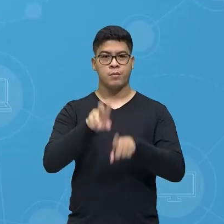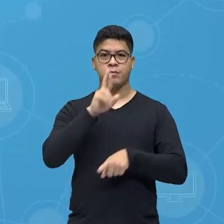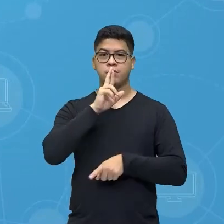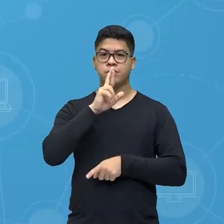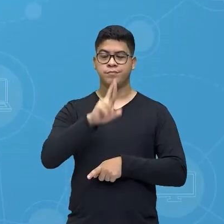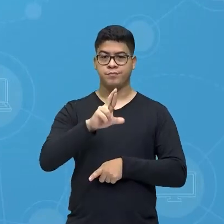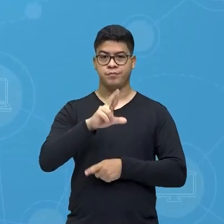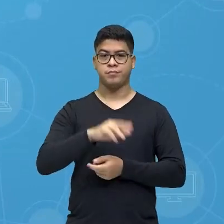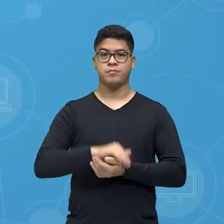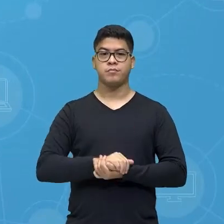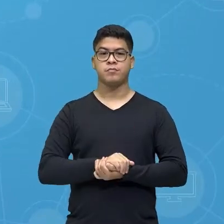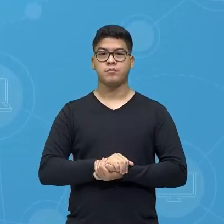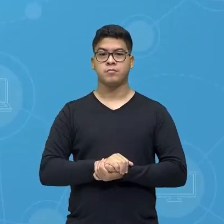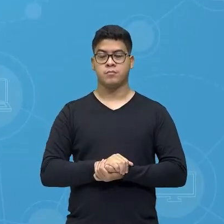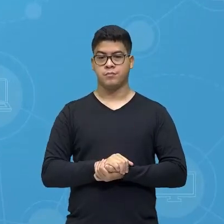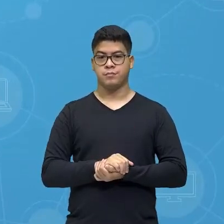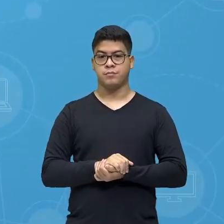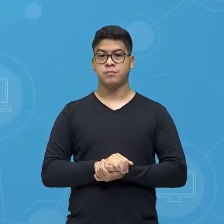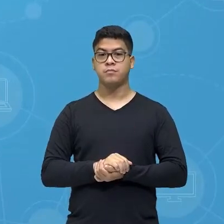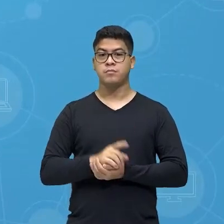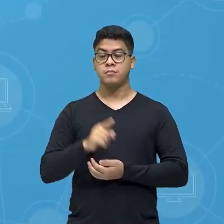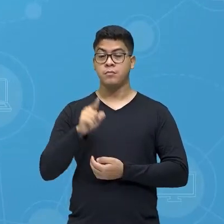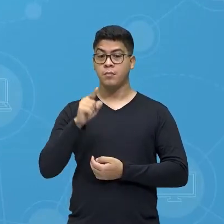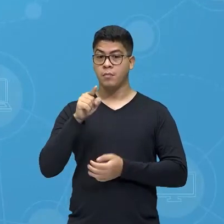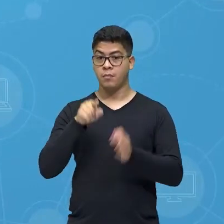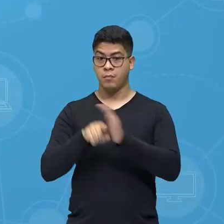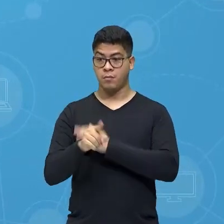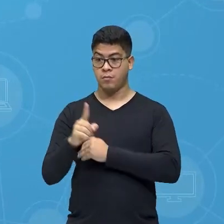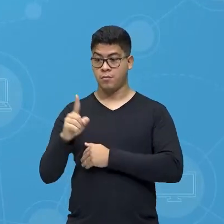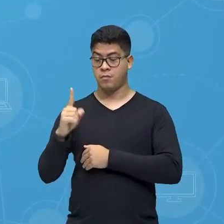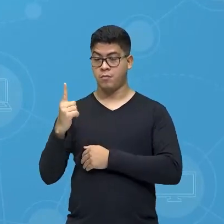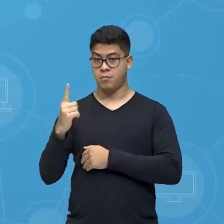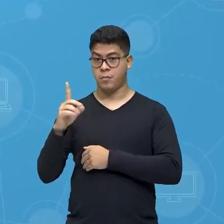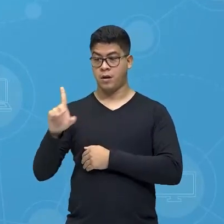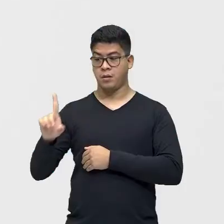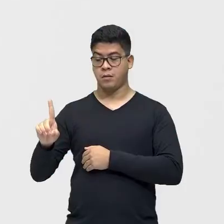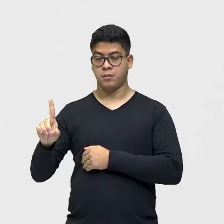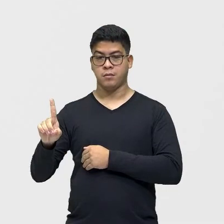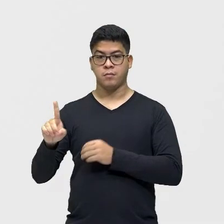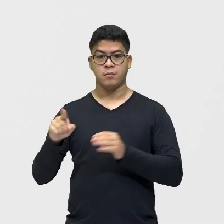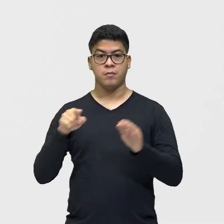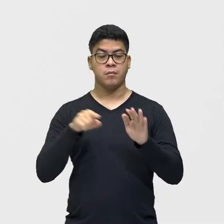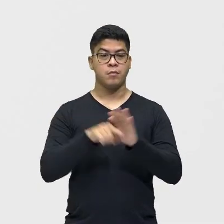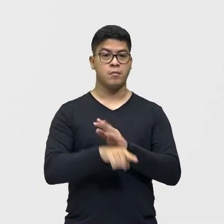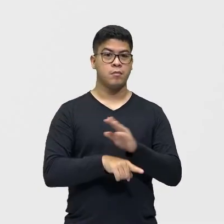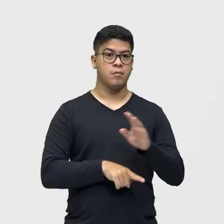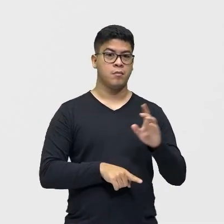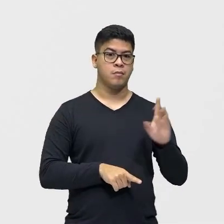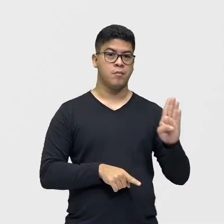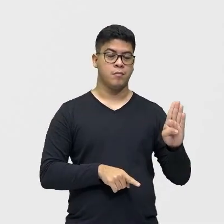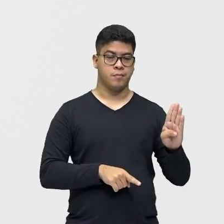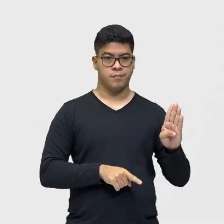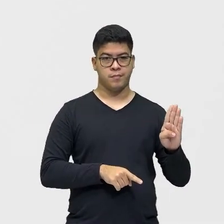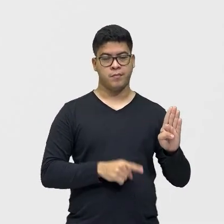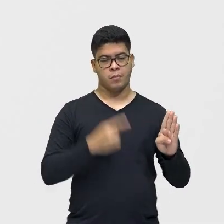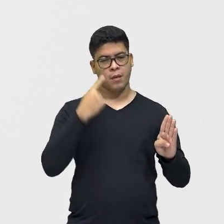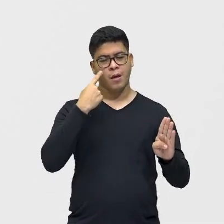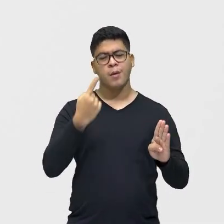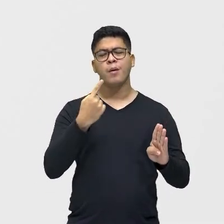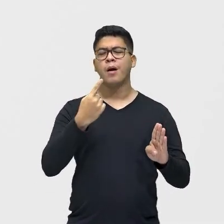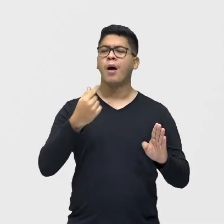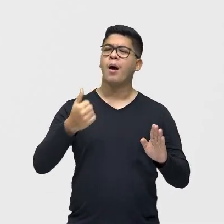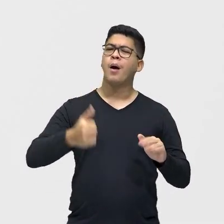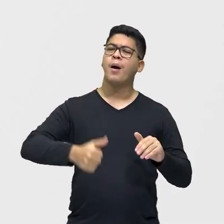letra D e a questão 2 é a letra B. Vamos ver? Vem comigo. Então, olha só, primeiro a gente tem que